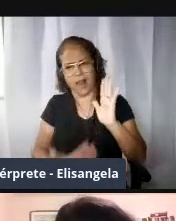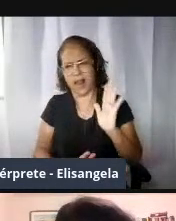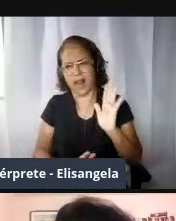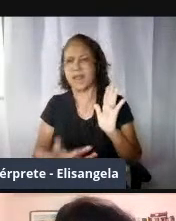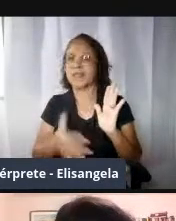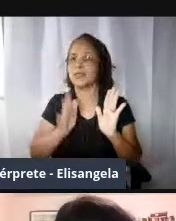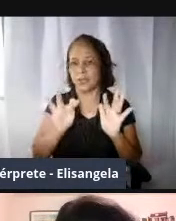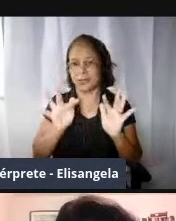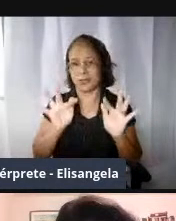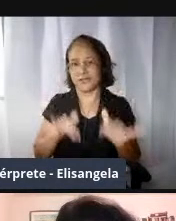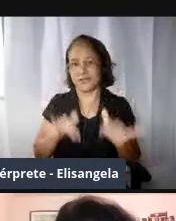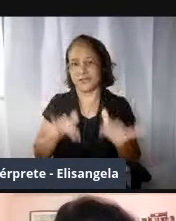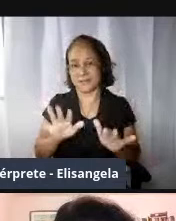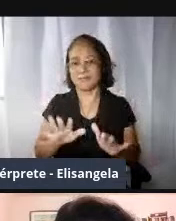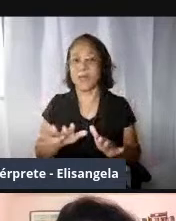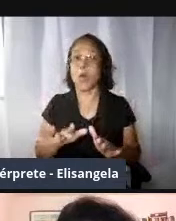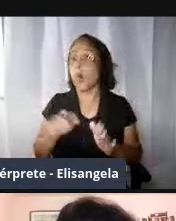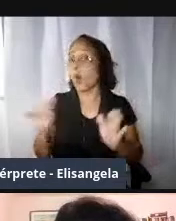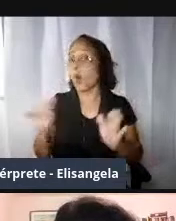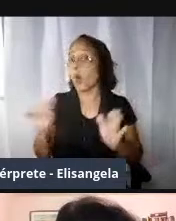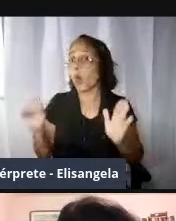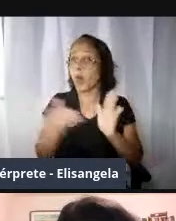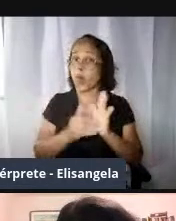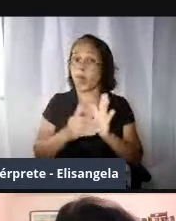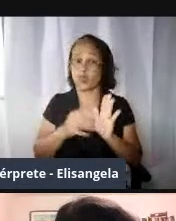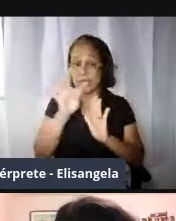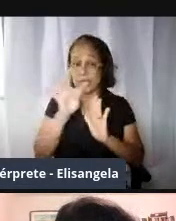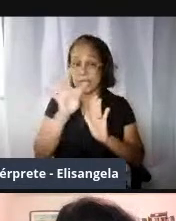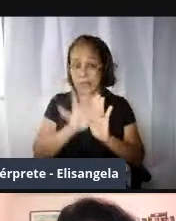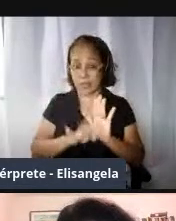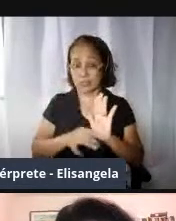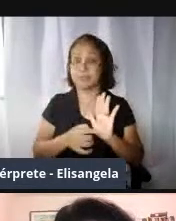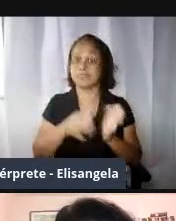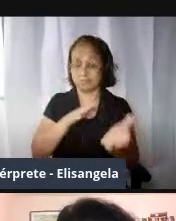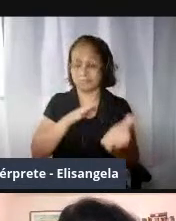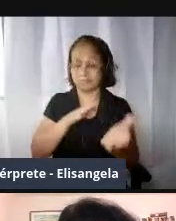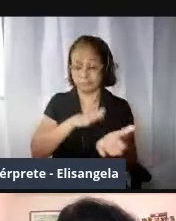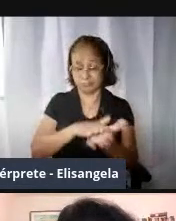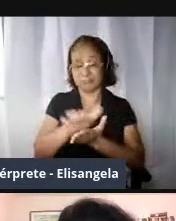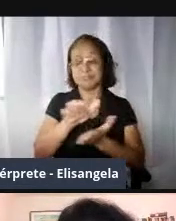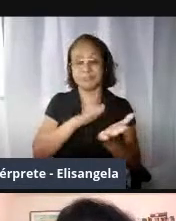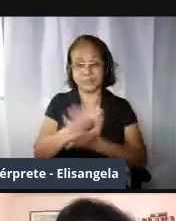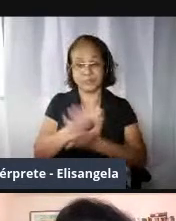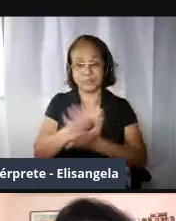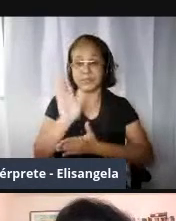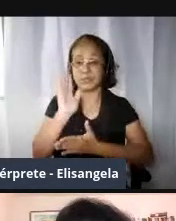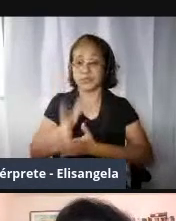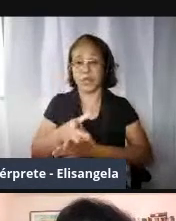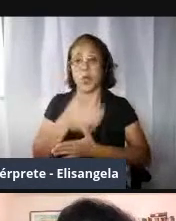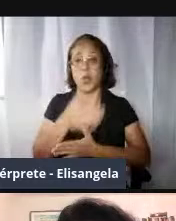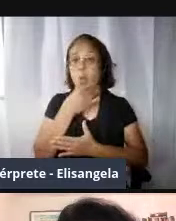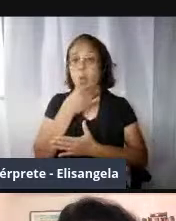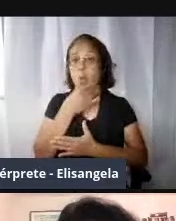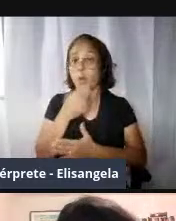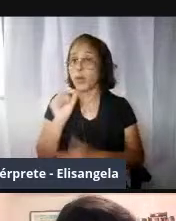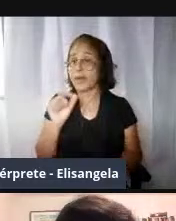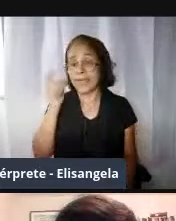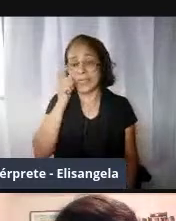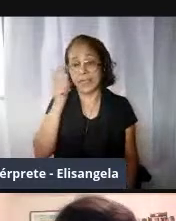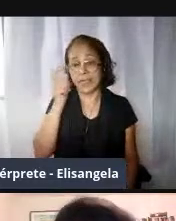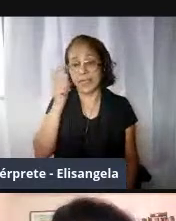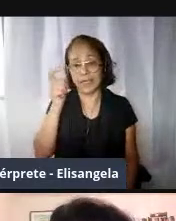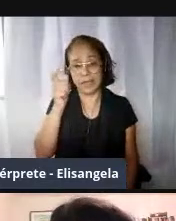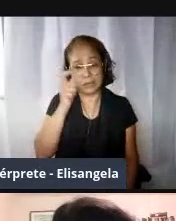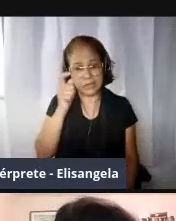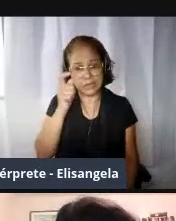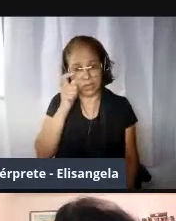eu publiquei. É um homem interessantíssimo, né? Que aí ele junta para mim as questões